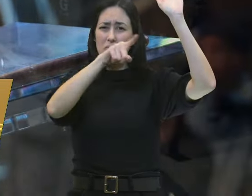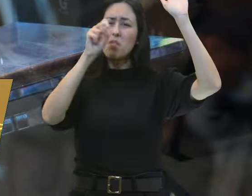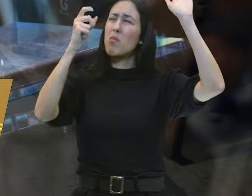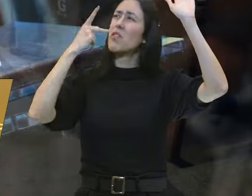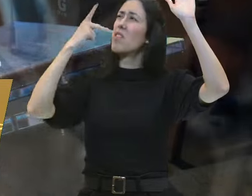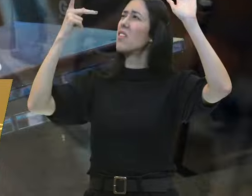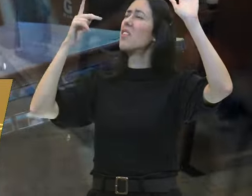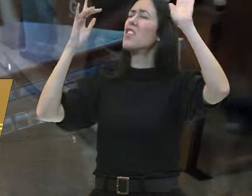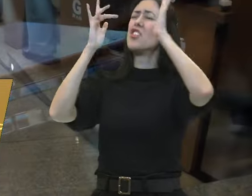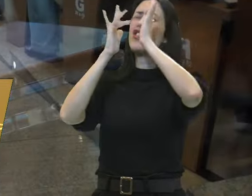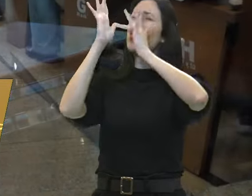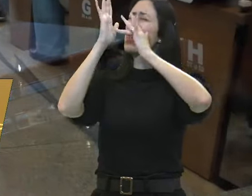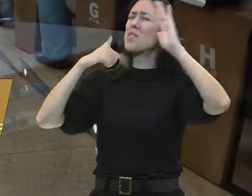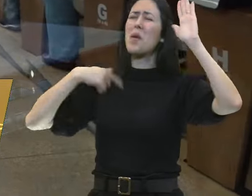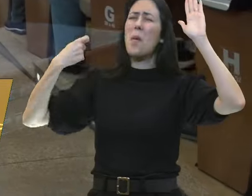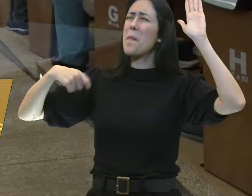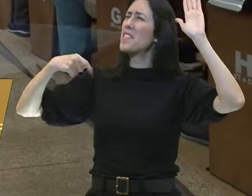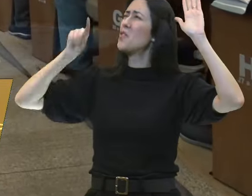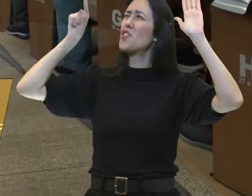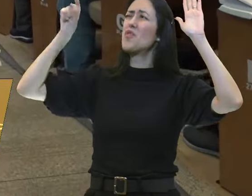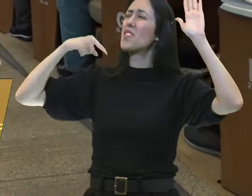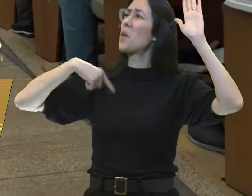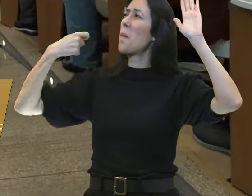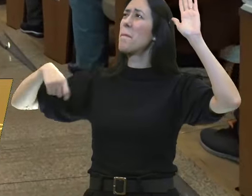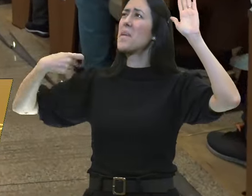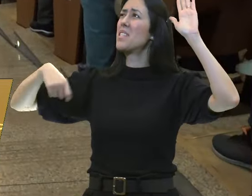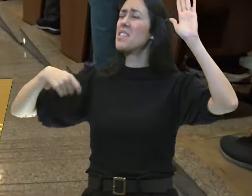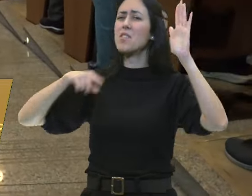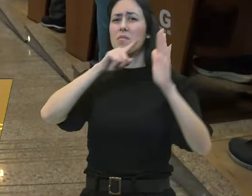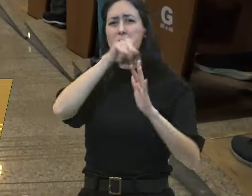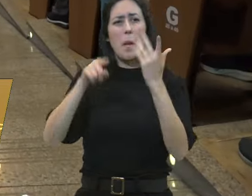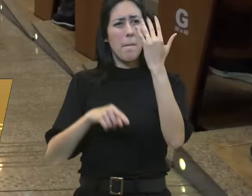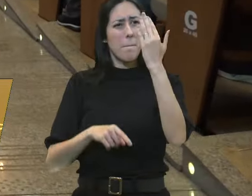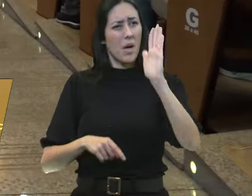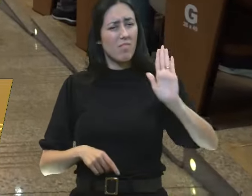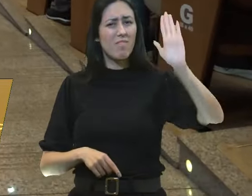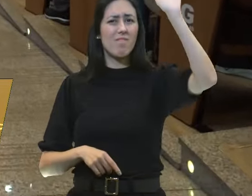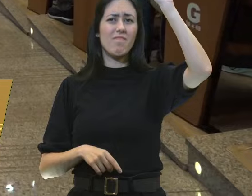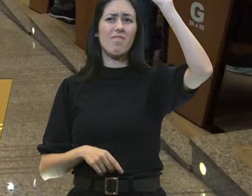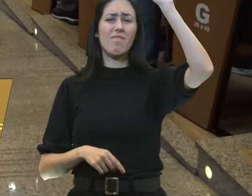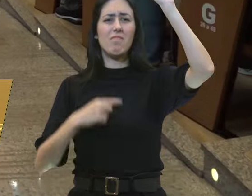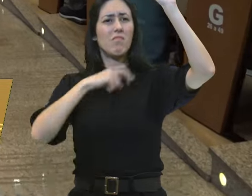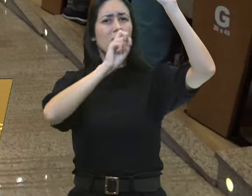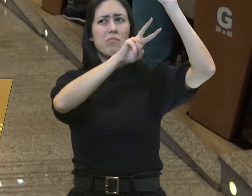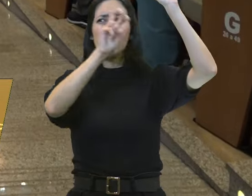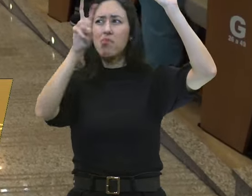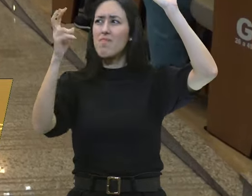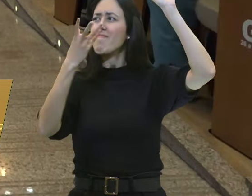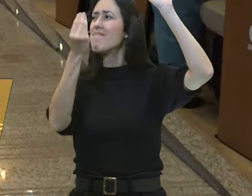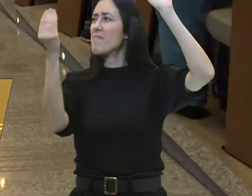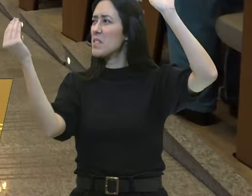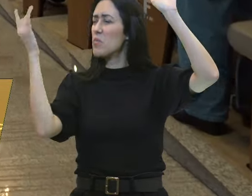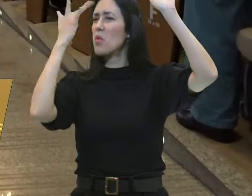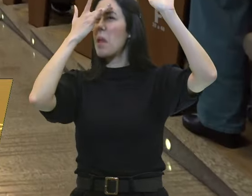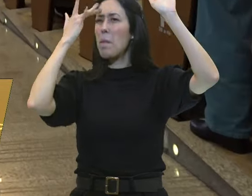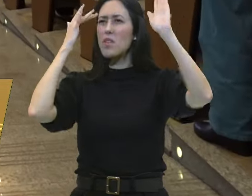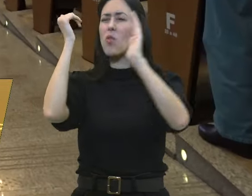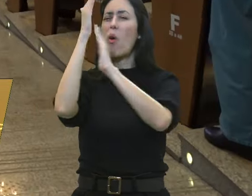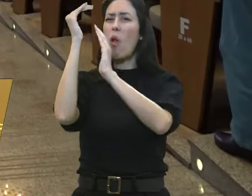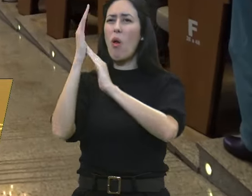teu favor. Estou vendo a sua mão, fique, tenha coragem, levante a sua mão hoje, onde você está. Estou vendo tanta gente aqui do meu lado direito, louvado seja